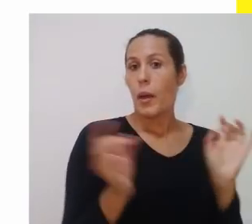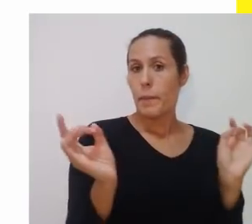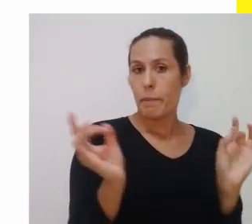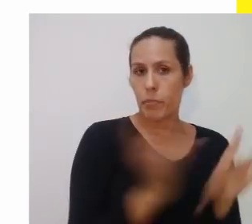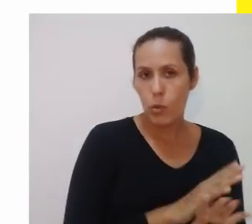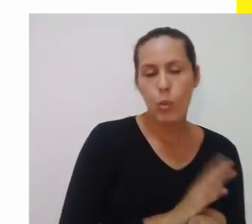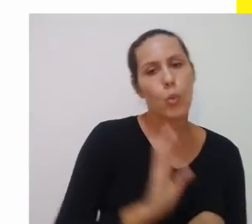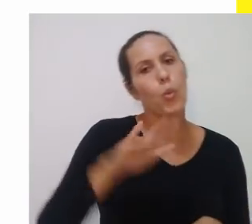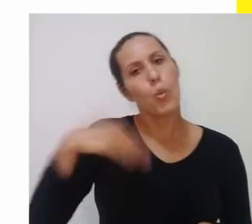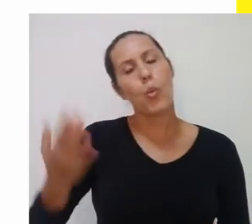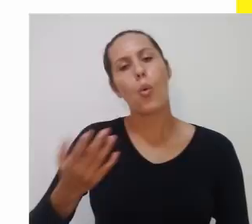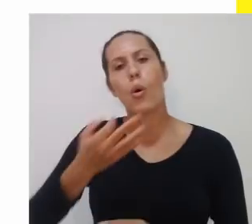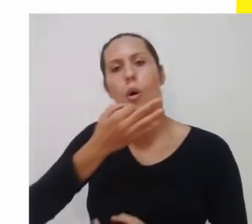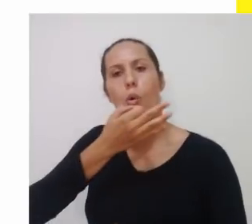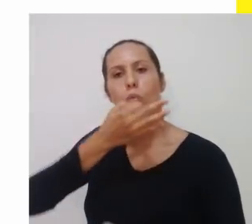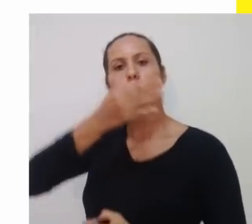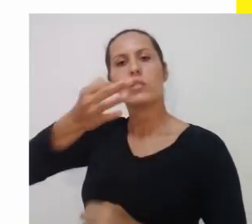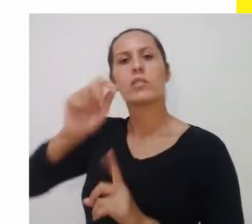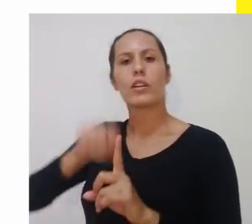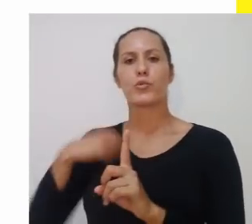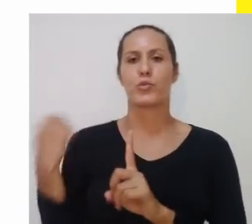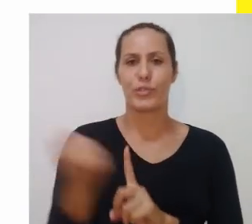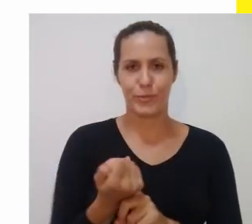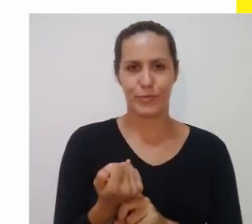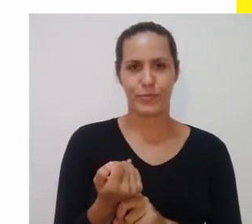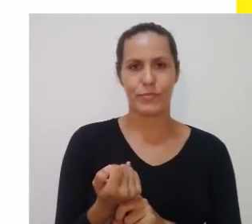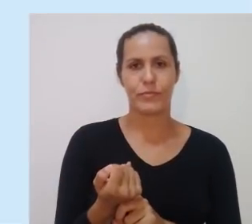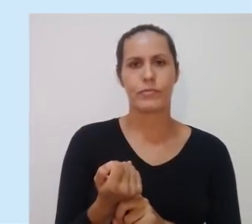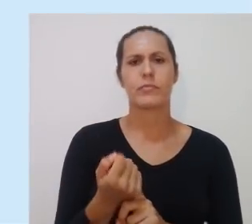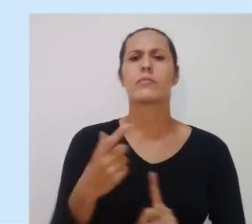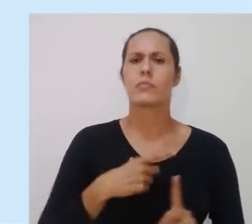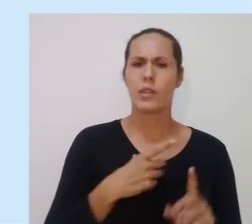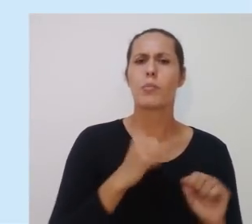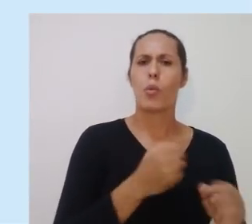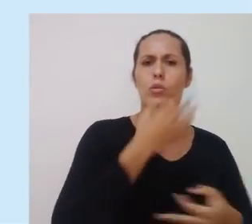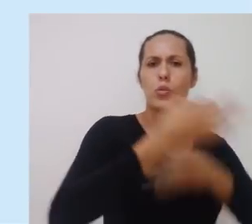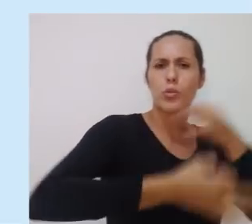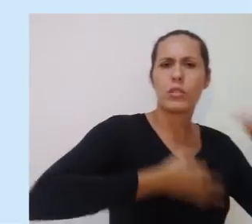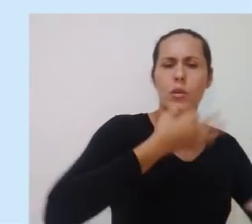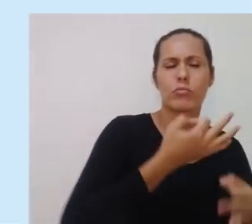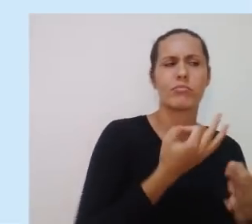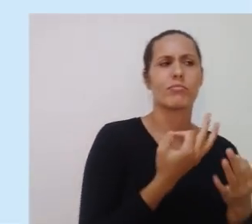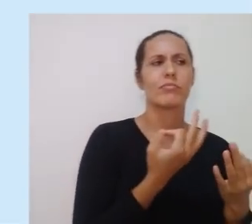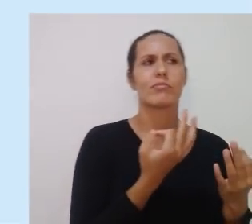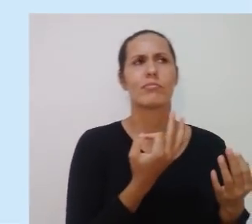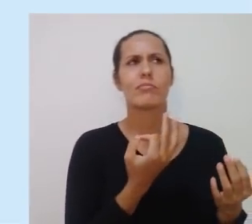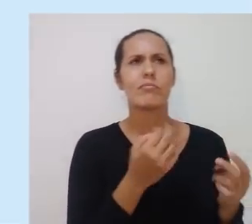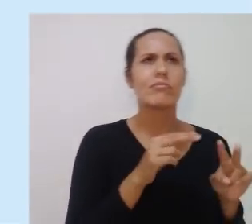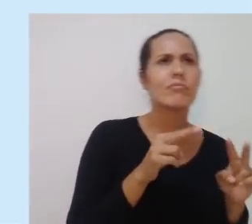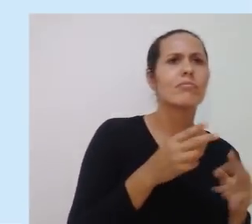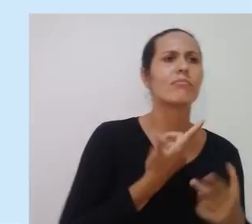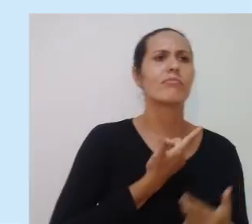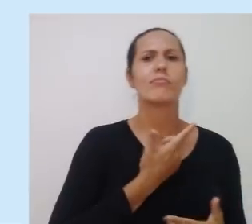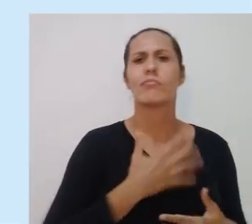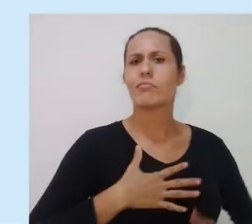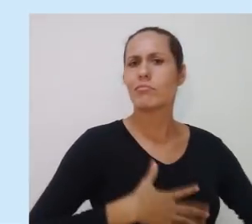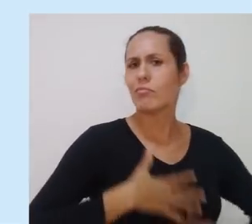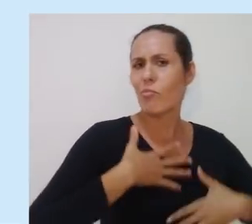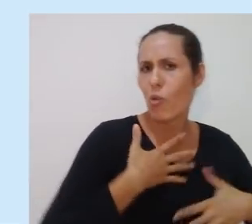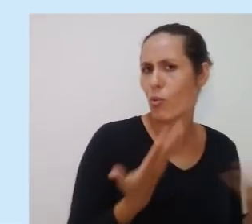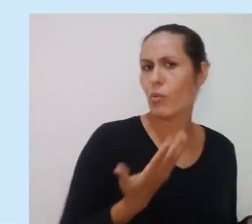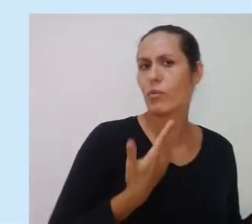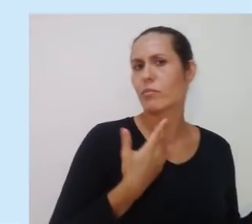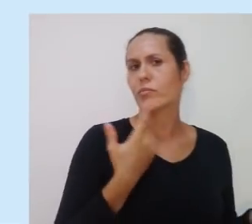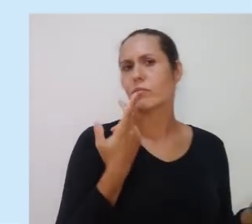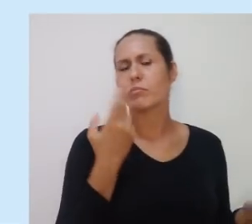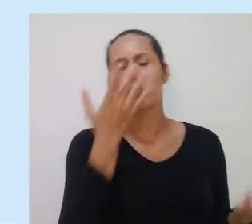trazer conteúdo cômico ou de crítica social. É isso mesmo. Tem conteúdo cômico. Cara, você está na